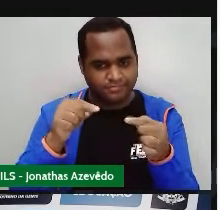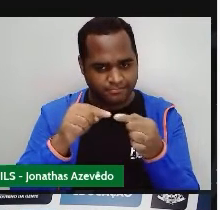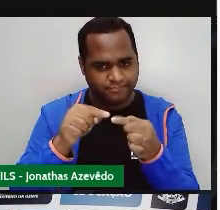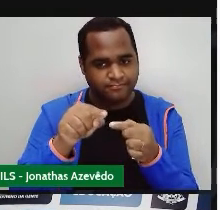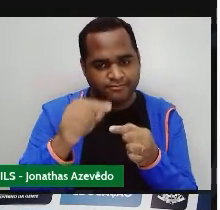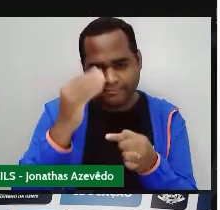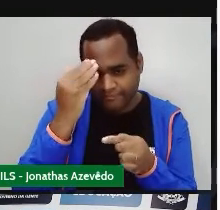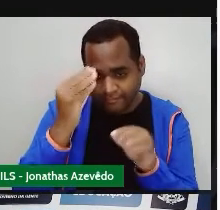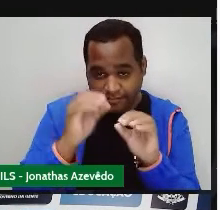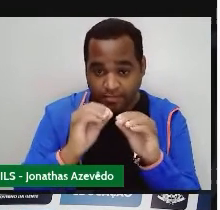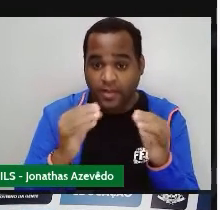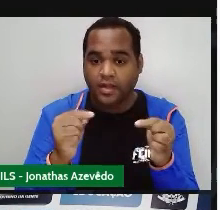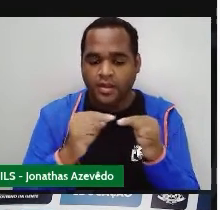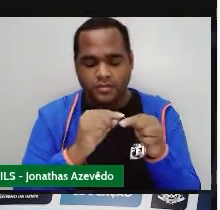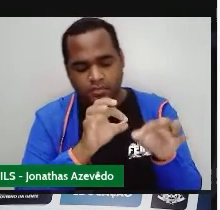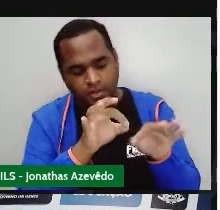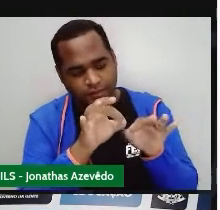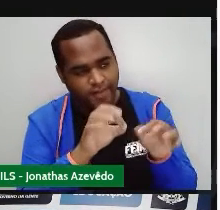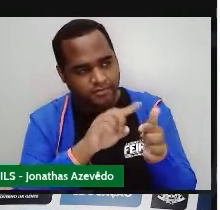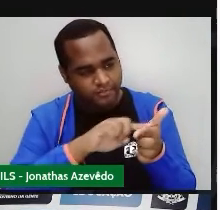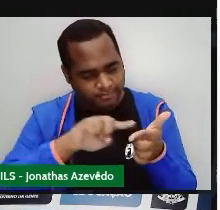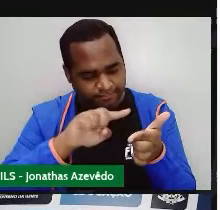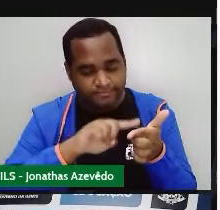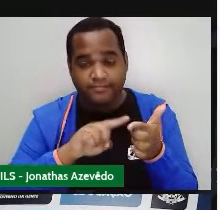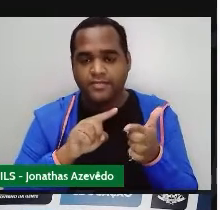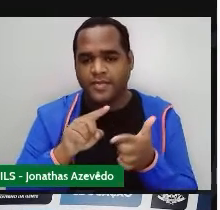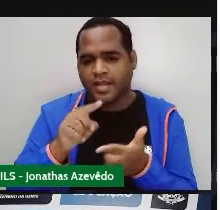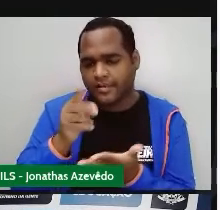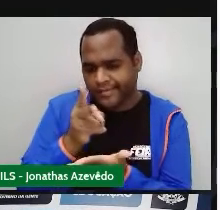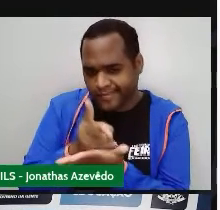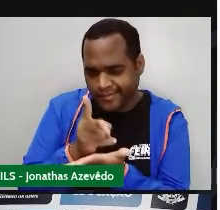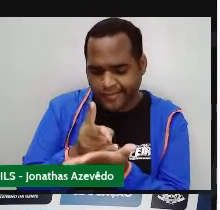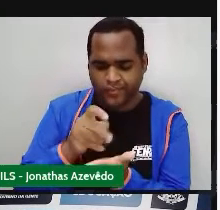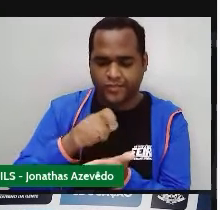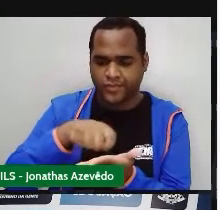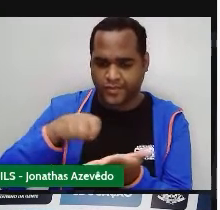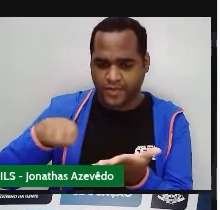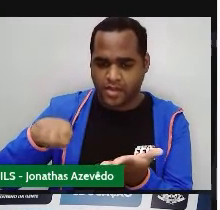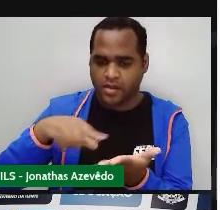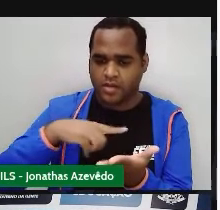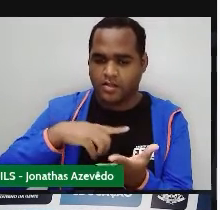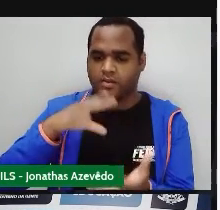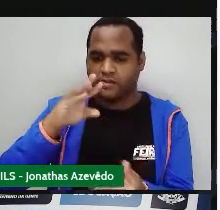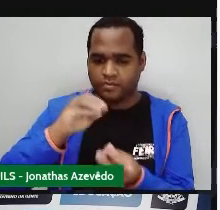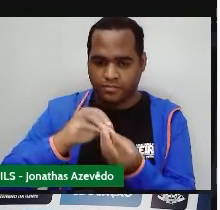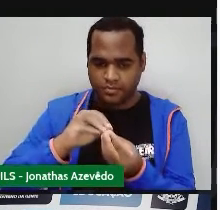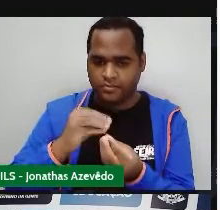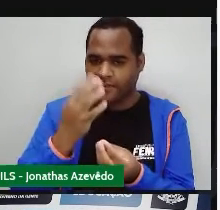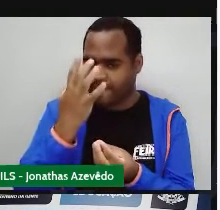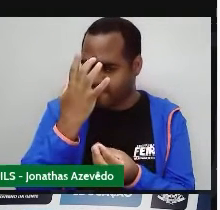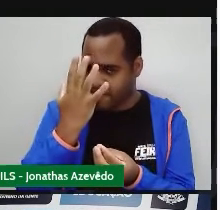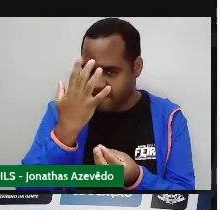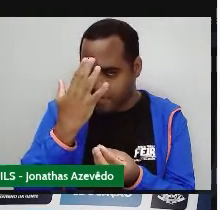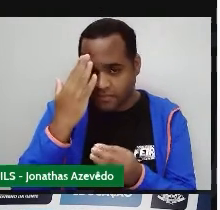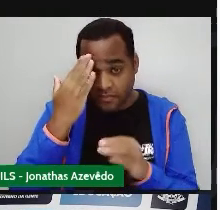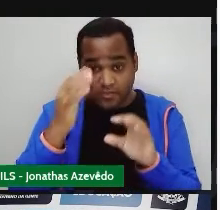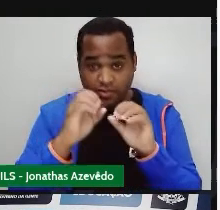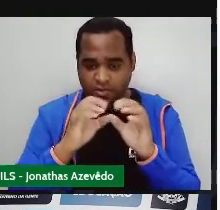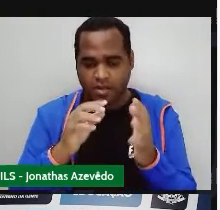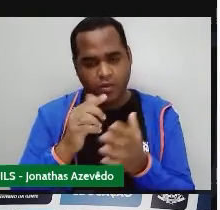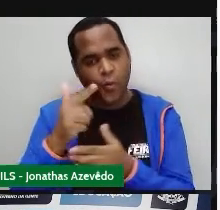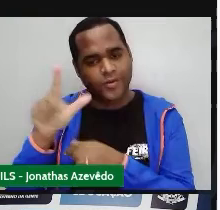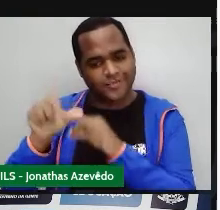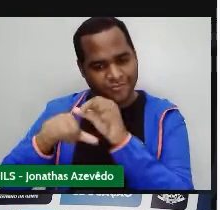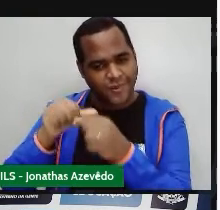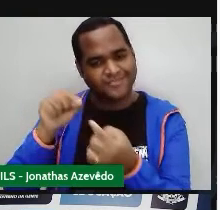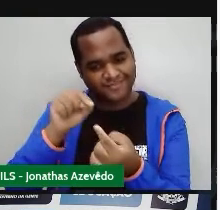isso faz parte de uma resolução de problema nem sempre uma coisa que a gente escreve né fica fácil de entender a gente escreve de